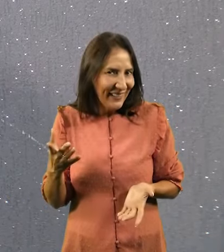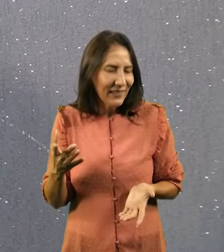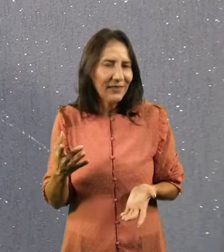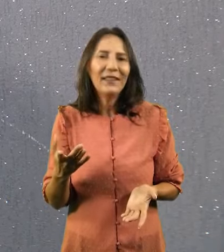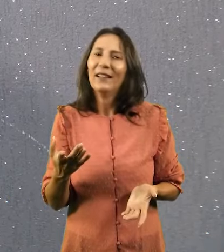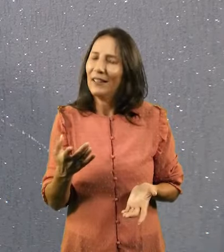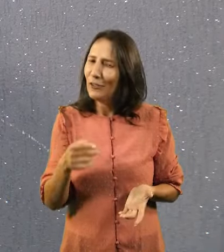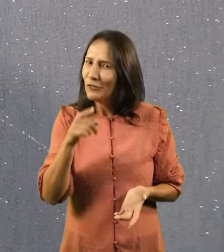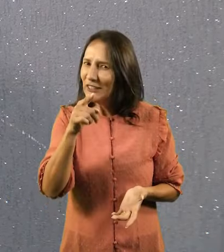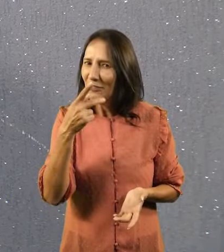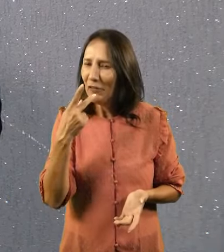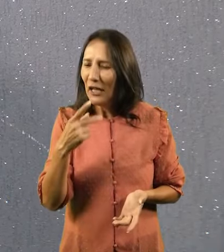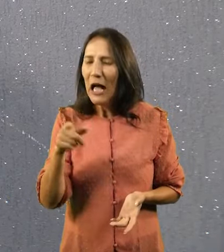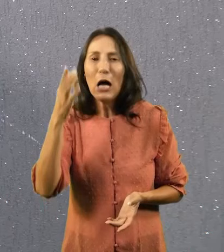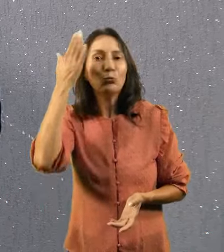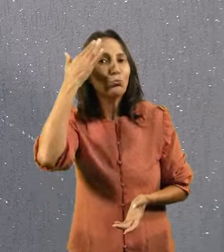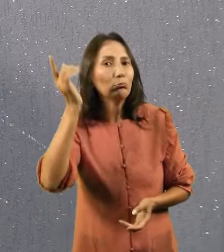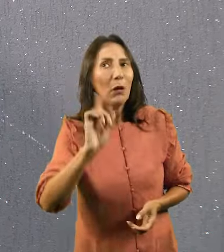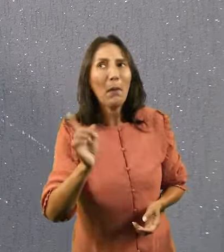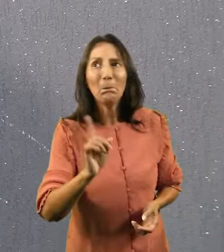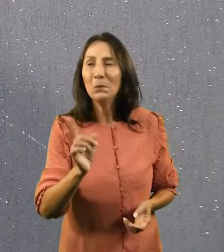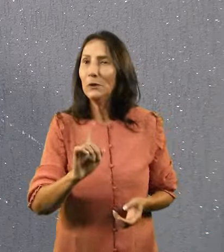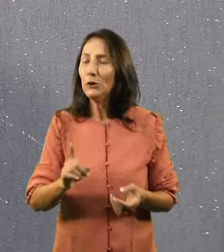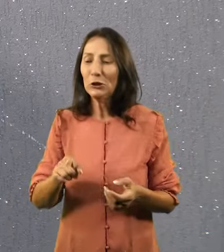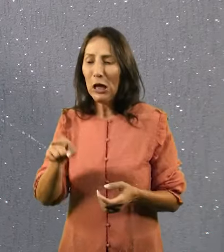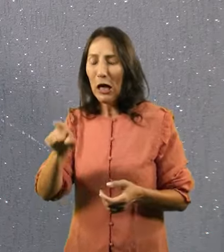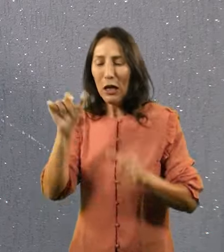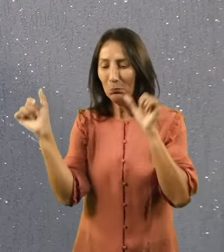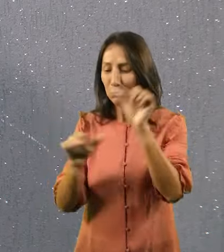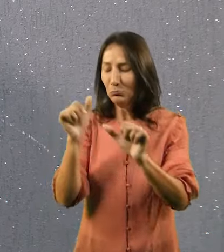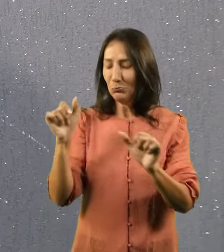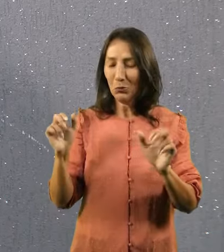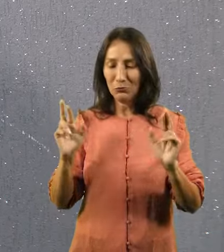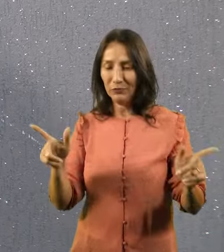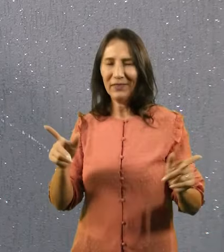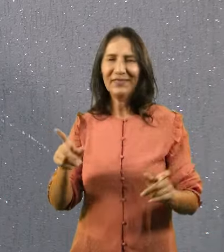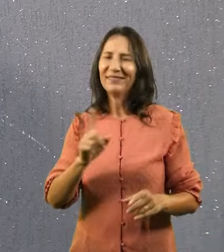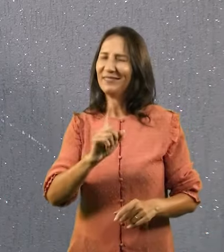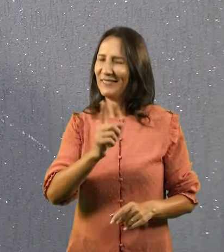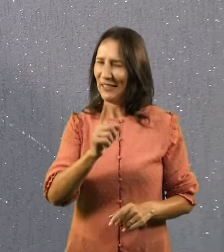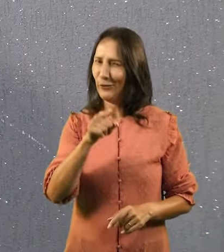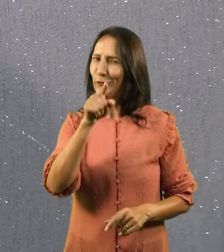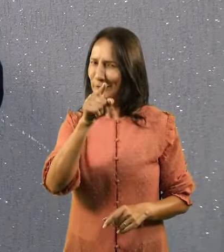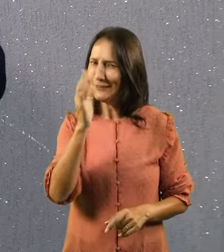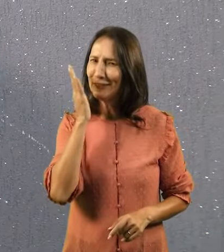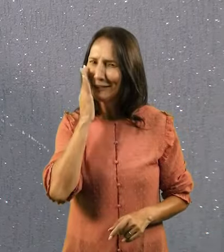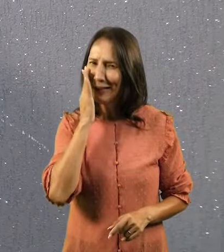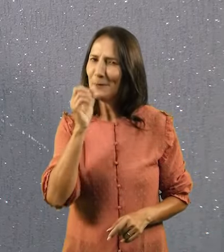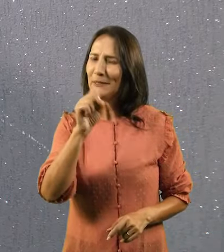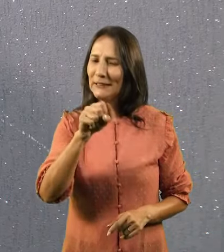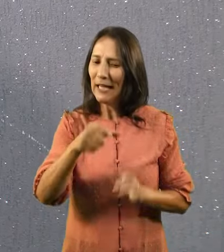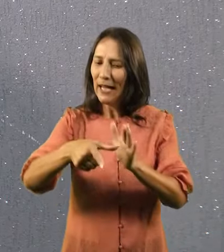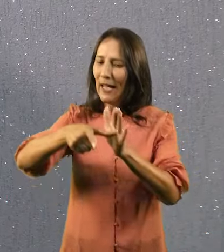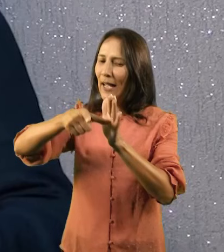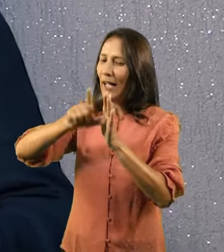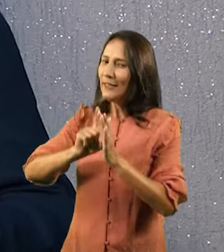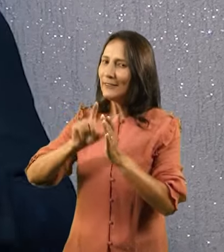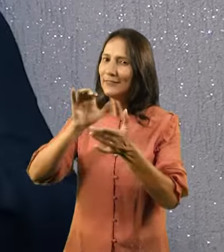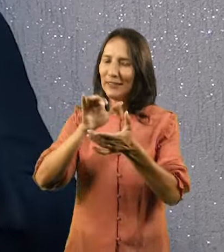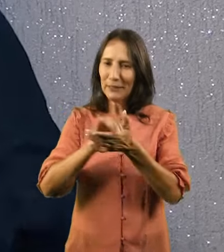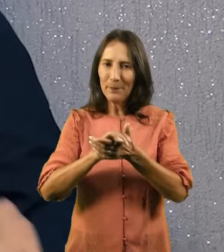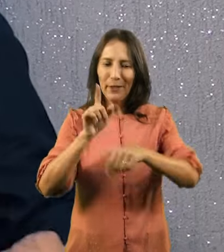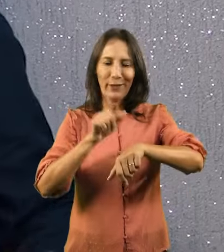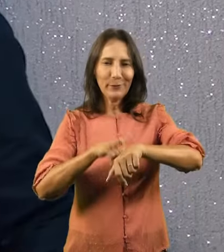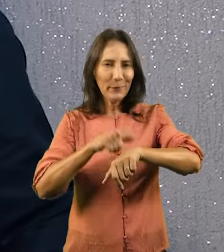saber com quem ela está se casando por causa do relacionamento. Então, nós vemos isso antes do casamento.